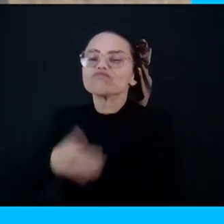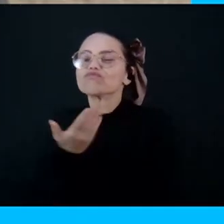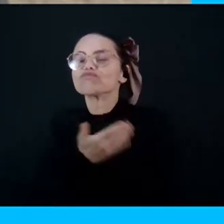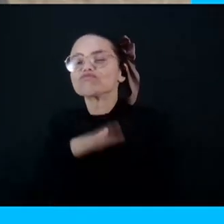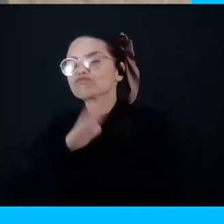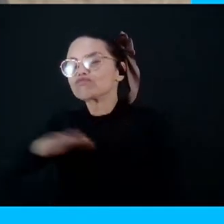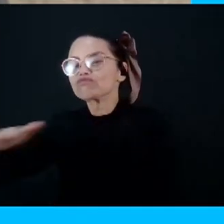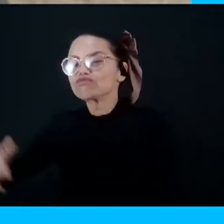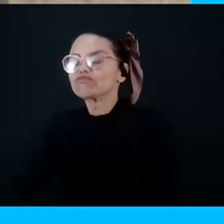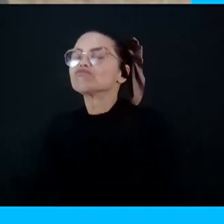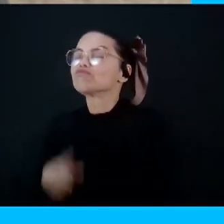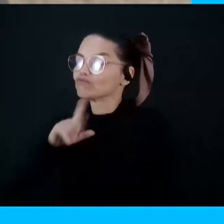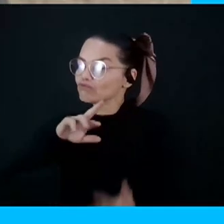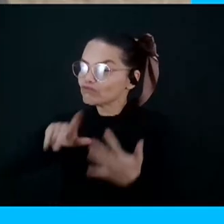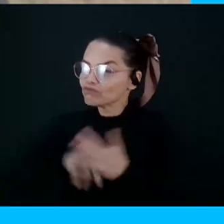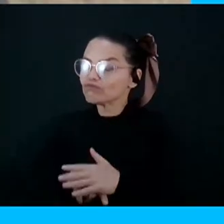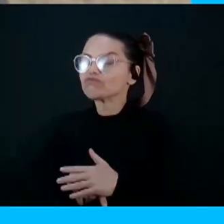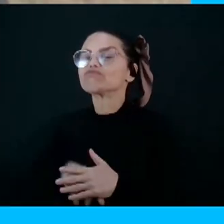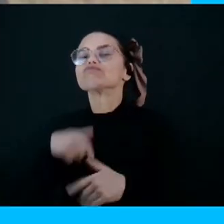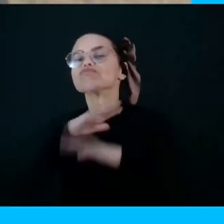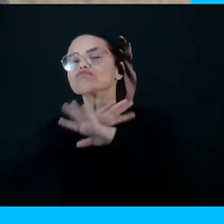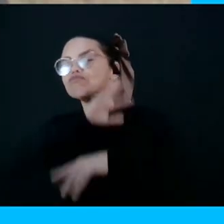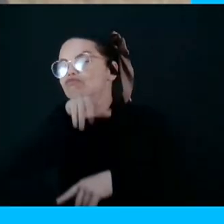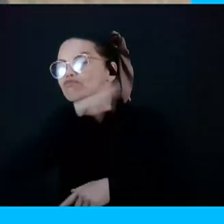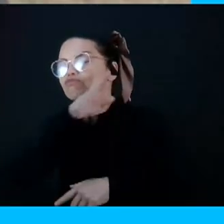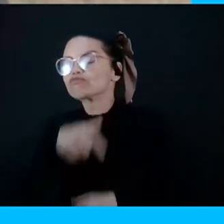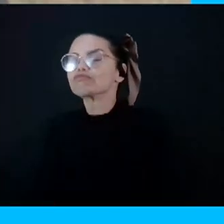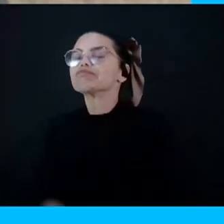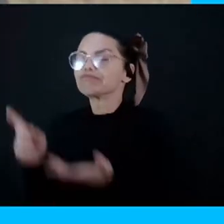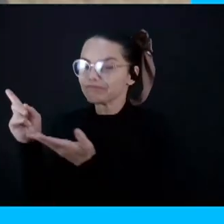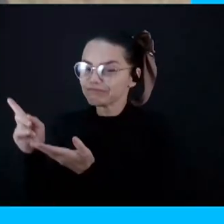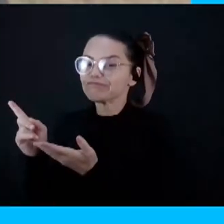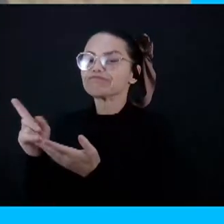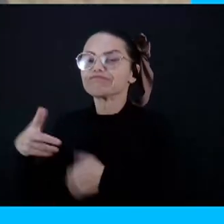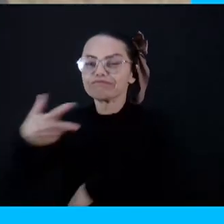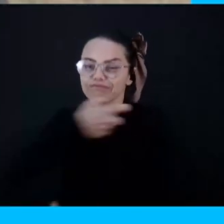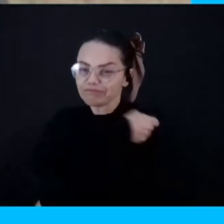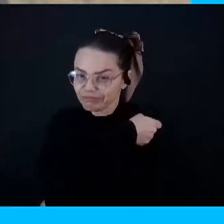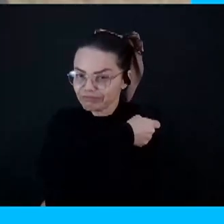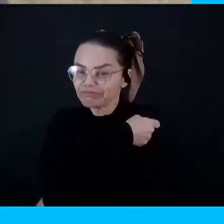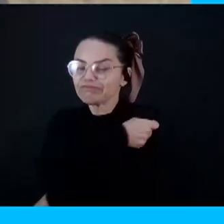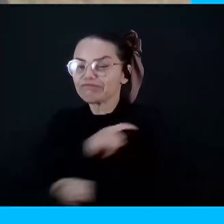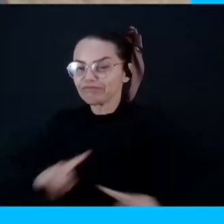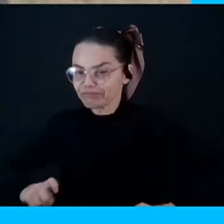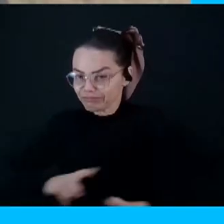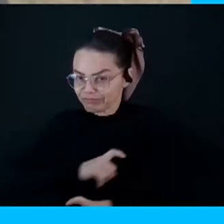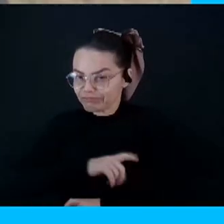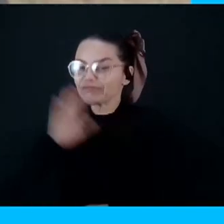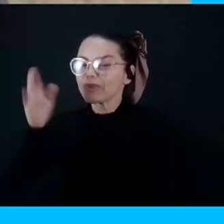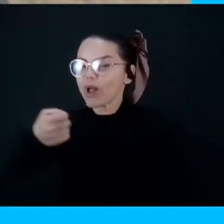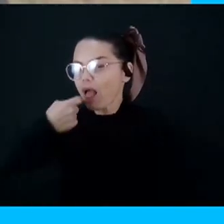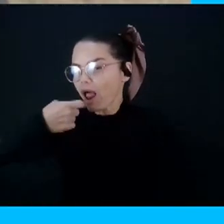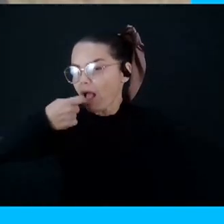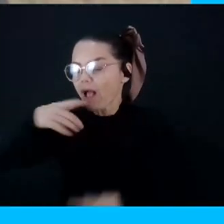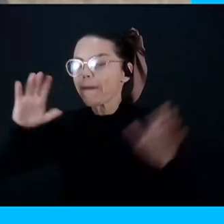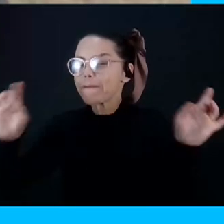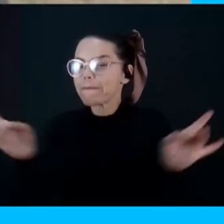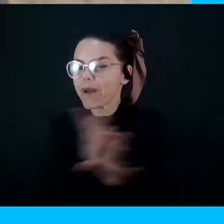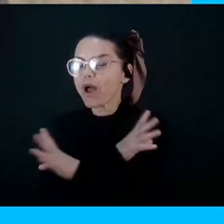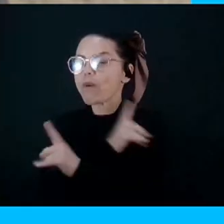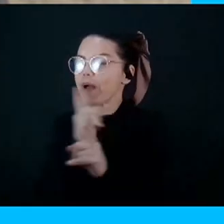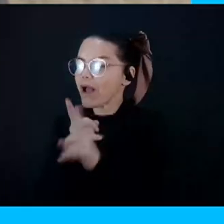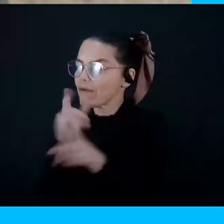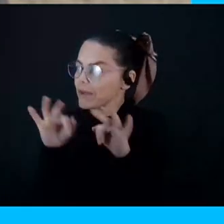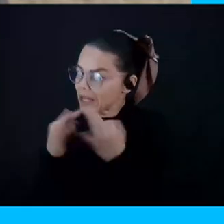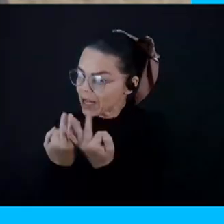com outros animais. O Catota está vacinado, vermifugado e pronto para encontrar uma